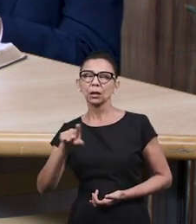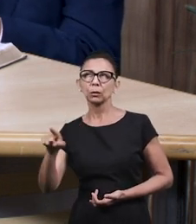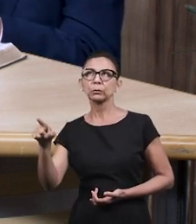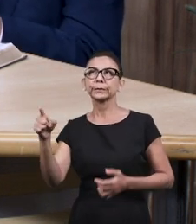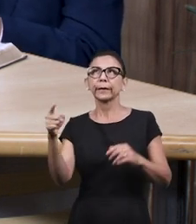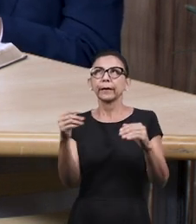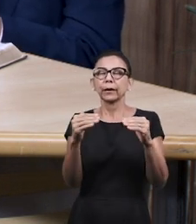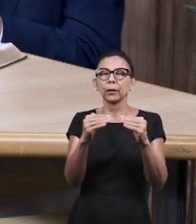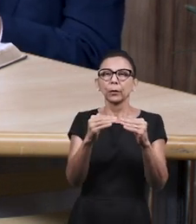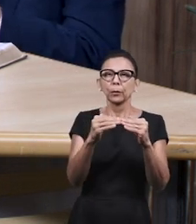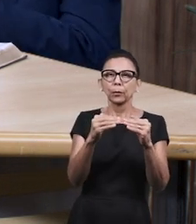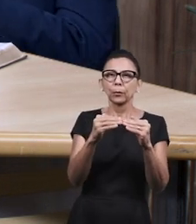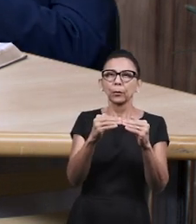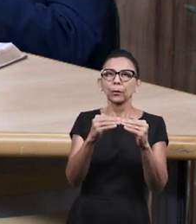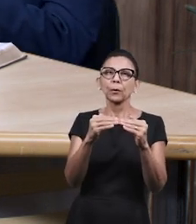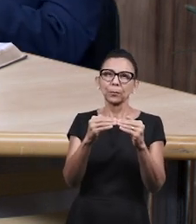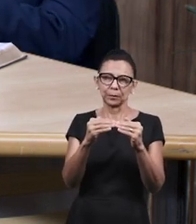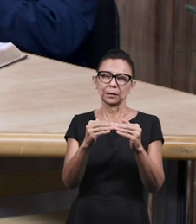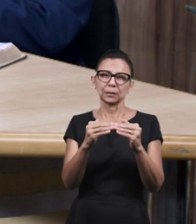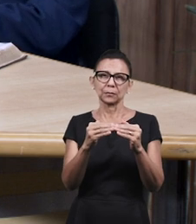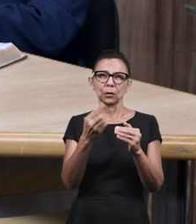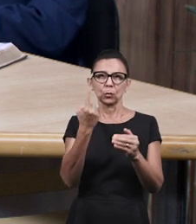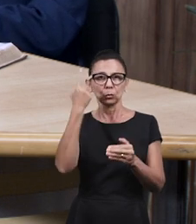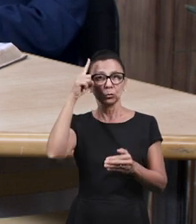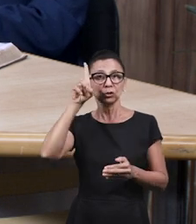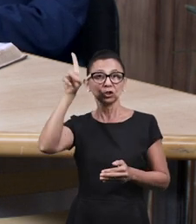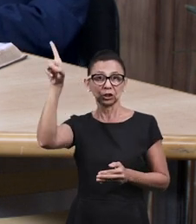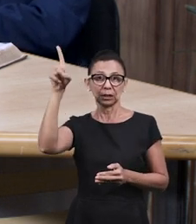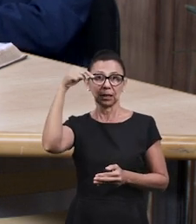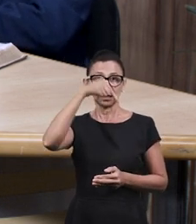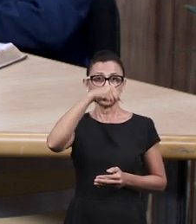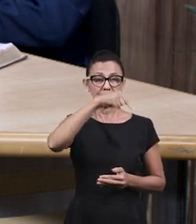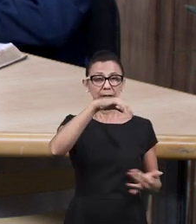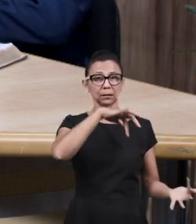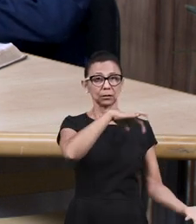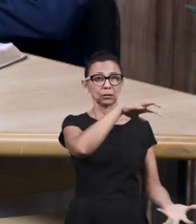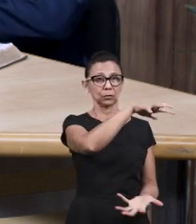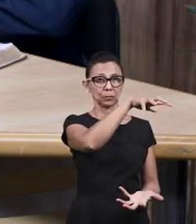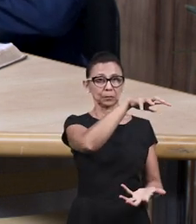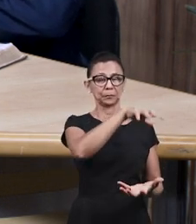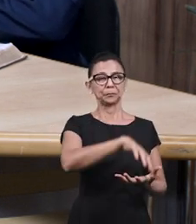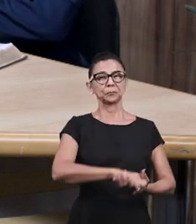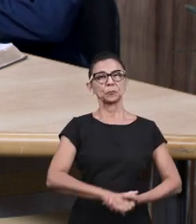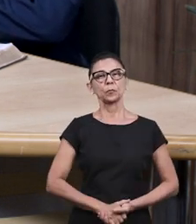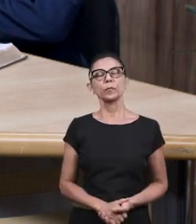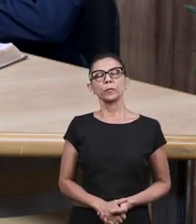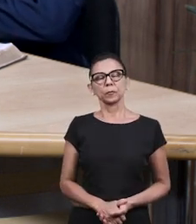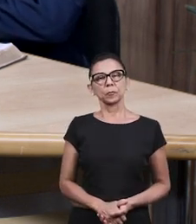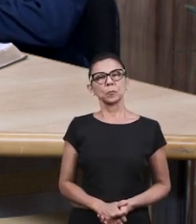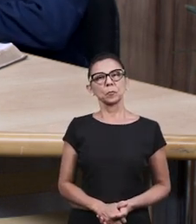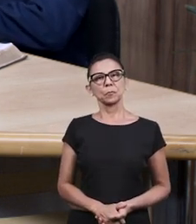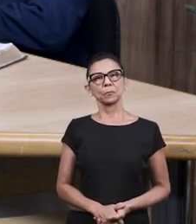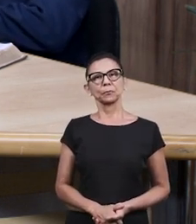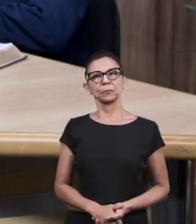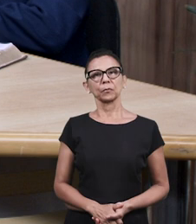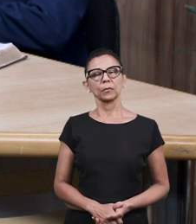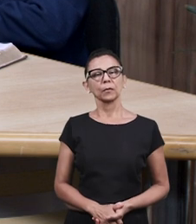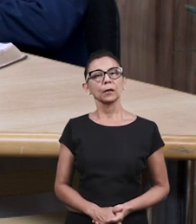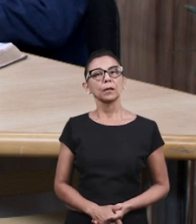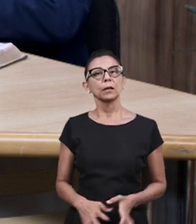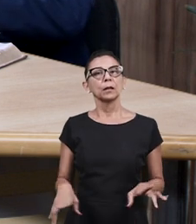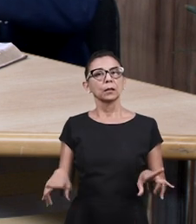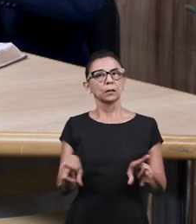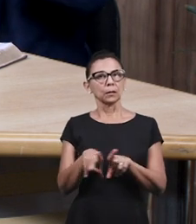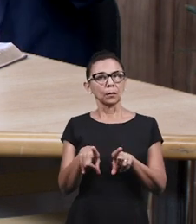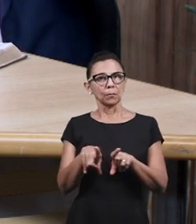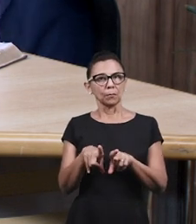são velocidades compatíveis, que se pode medir no nosso planeta. Então, a velocidade da luz, ela é compatível com